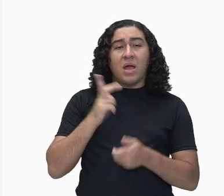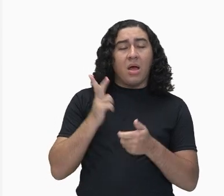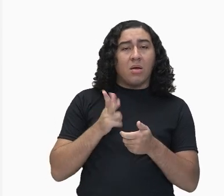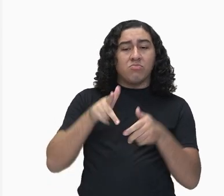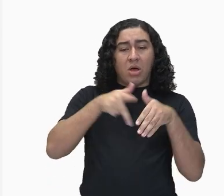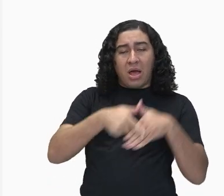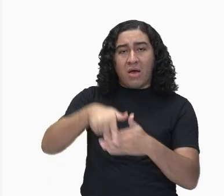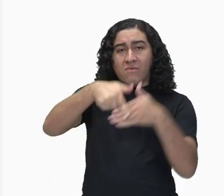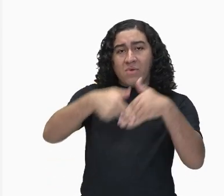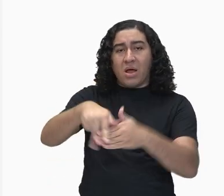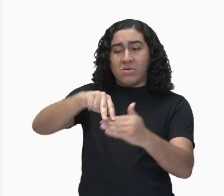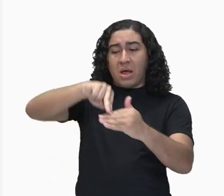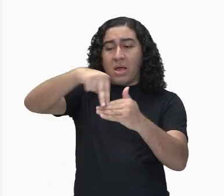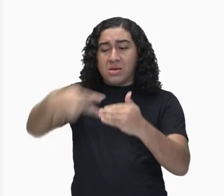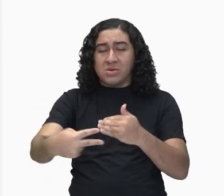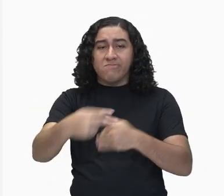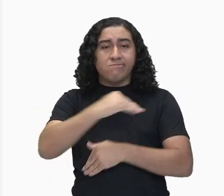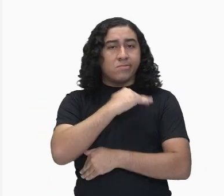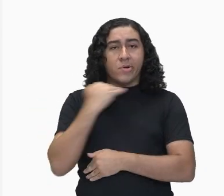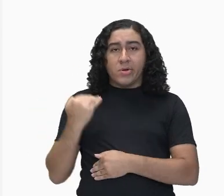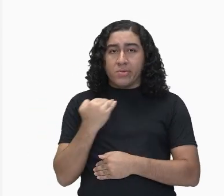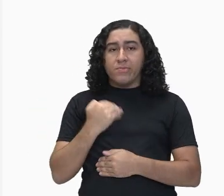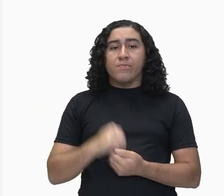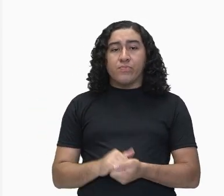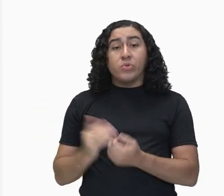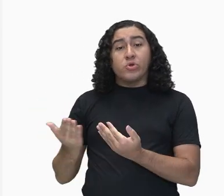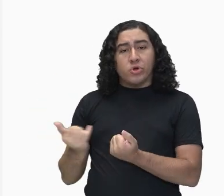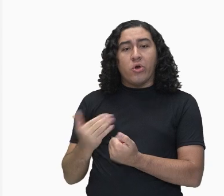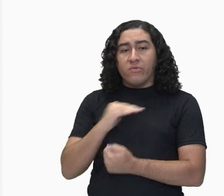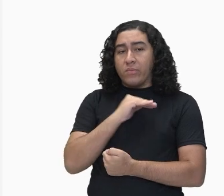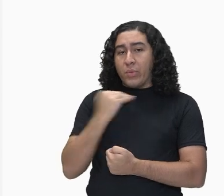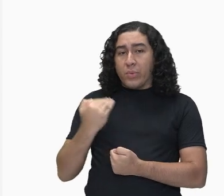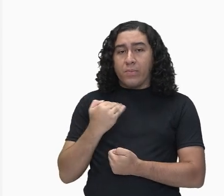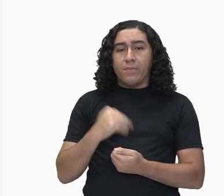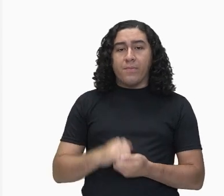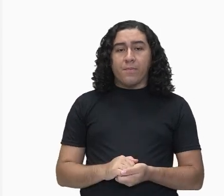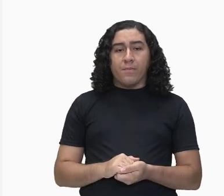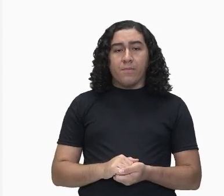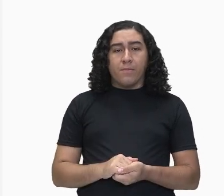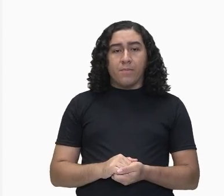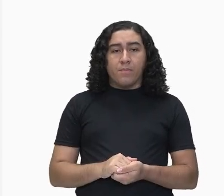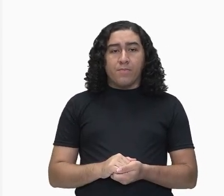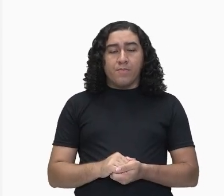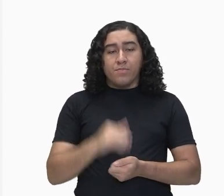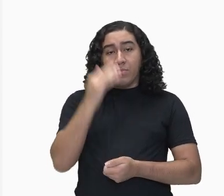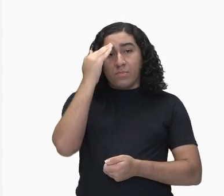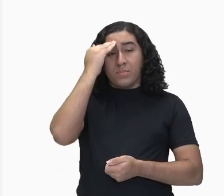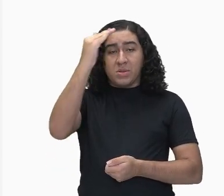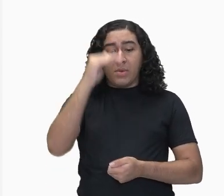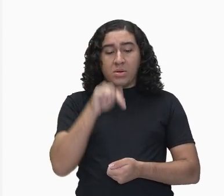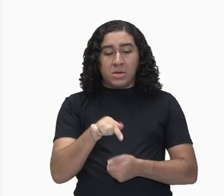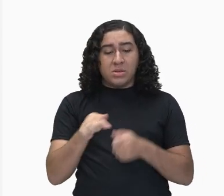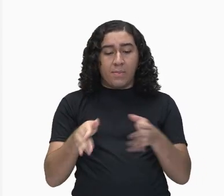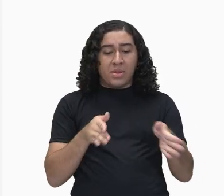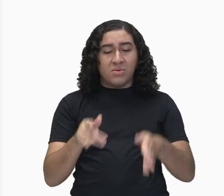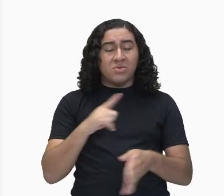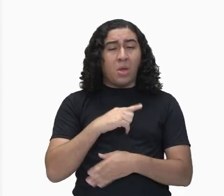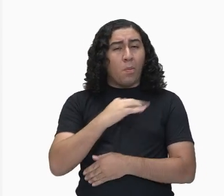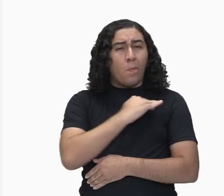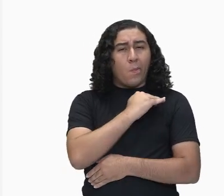cavalo. Eles morriam muito cedo, né? Principalmente nessa segunda geração, eles morriam muito